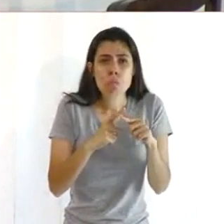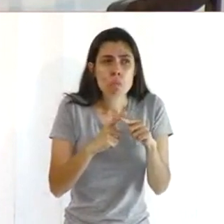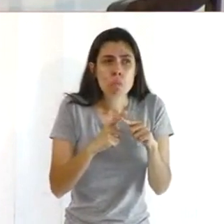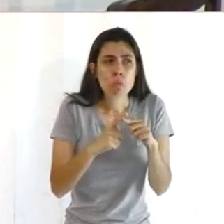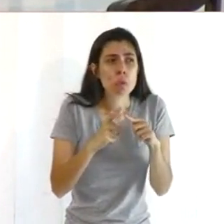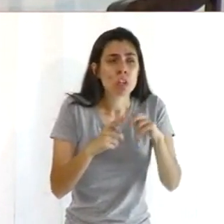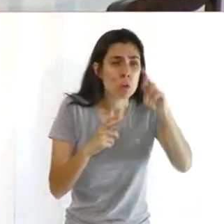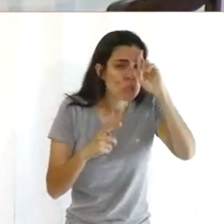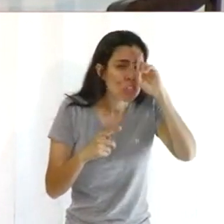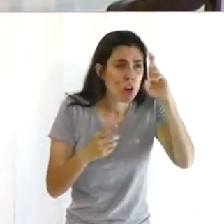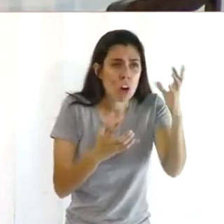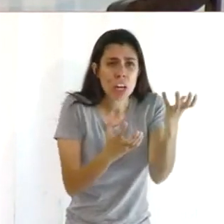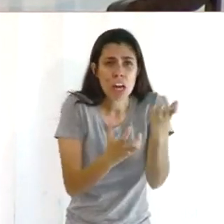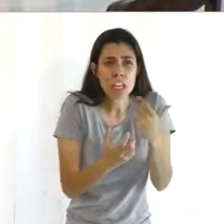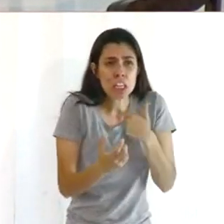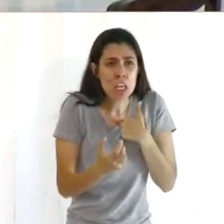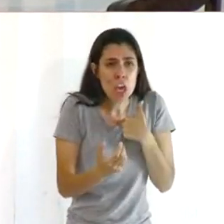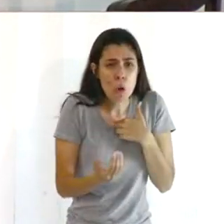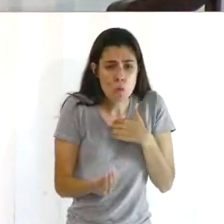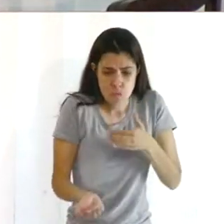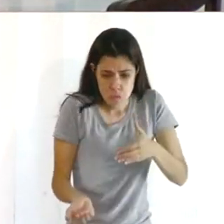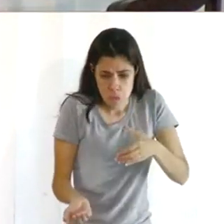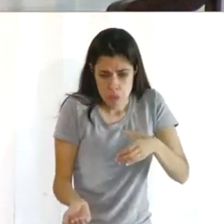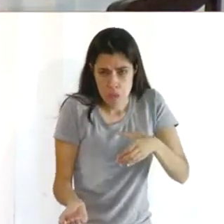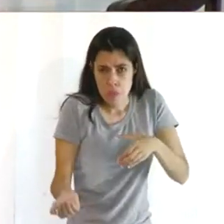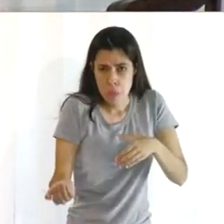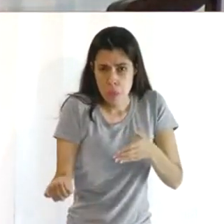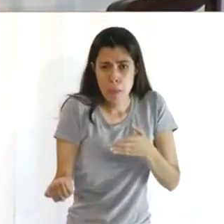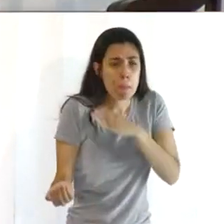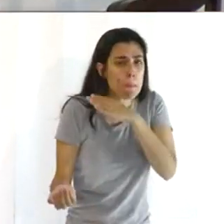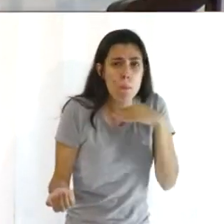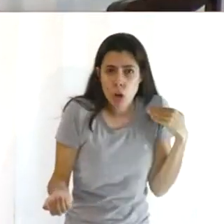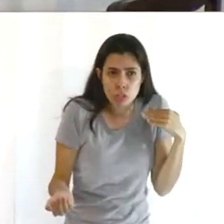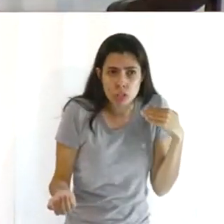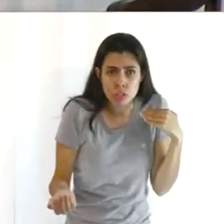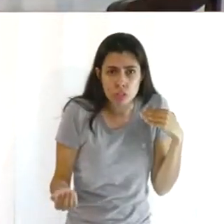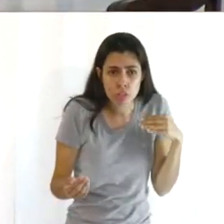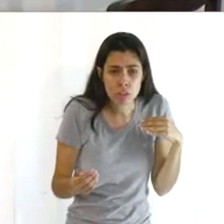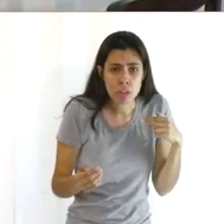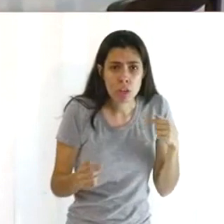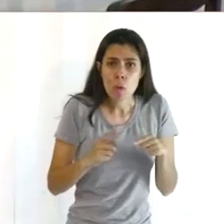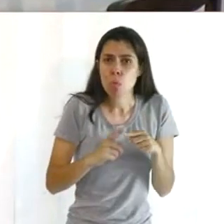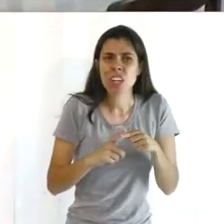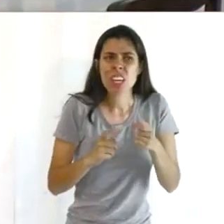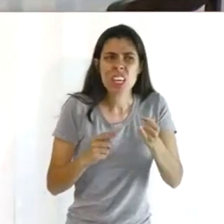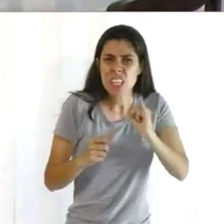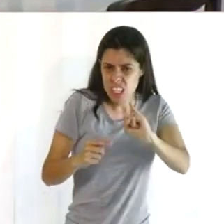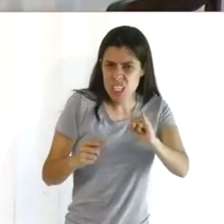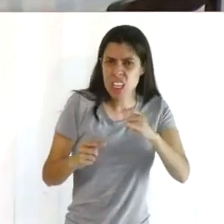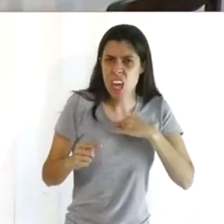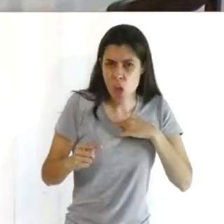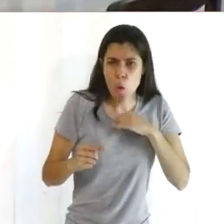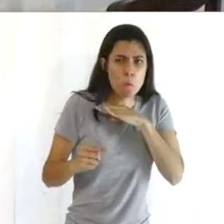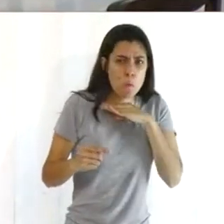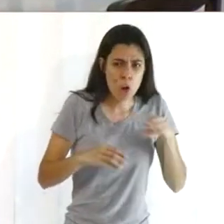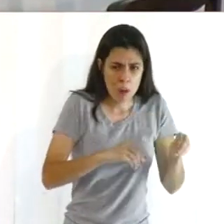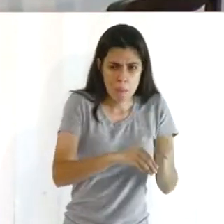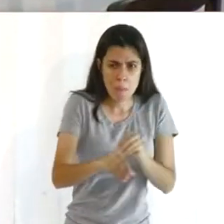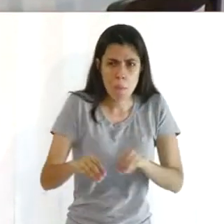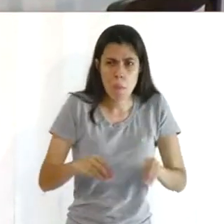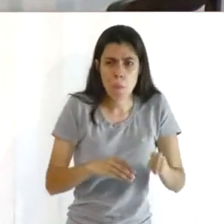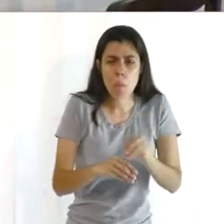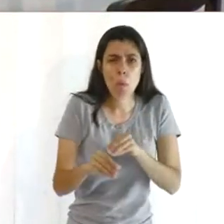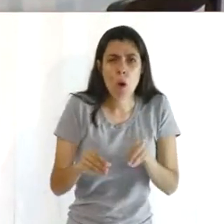cova? Louvar-te-á porventura o pó, declarará ele a tua verdade?